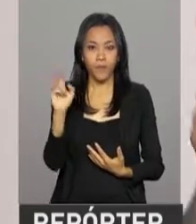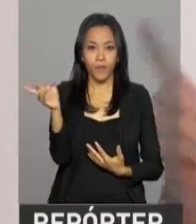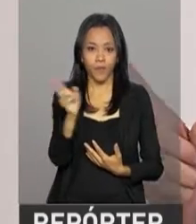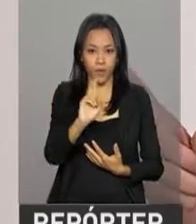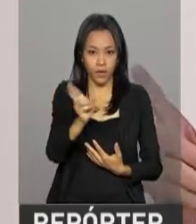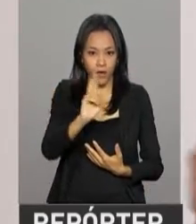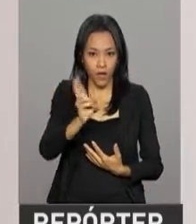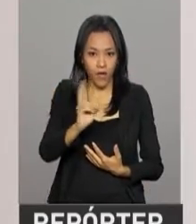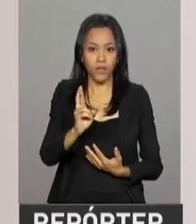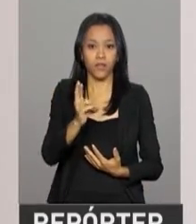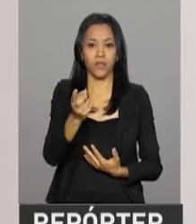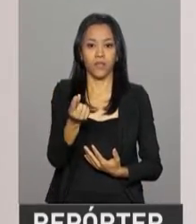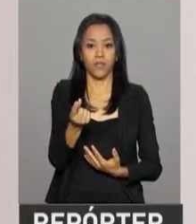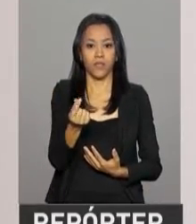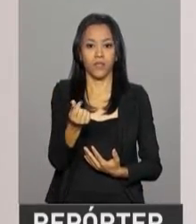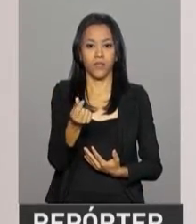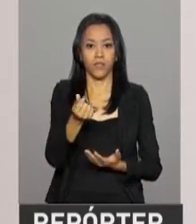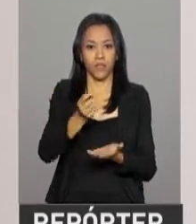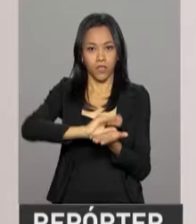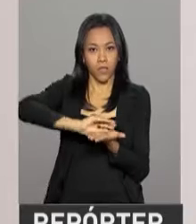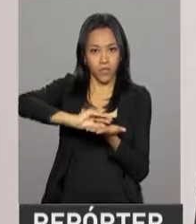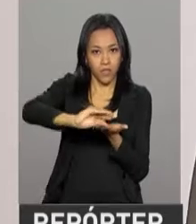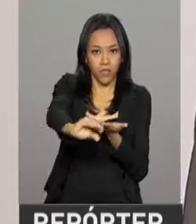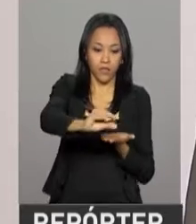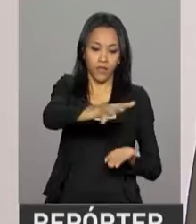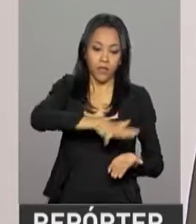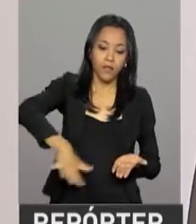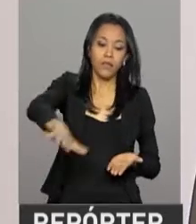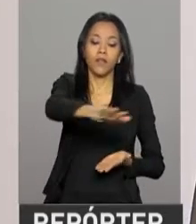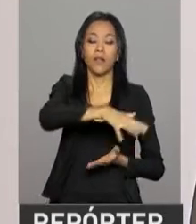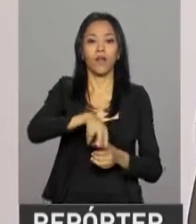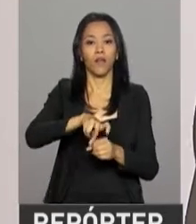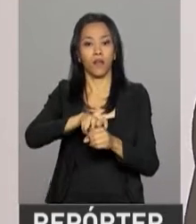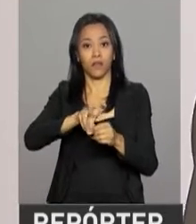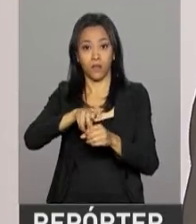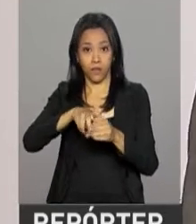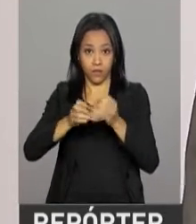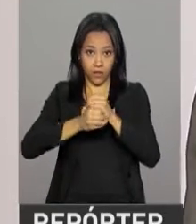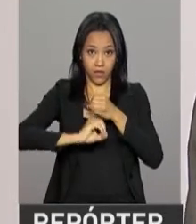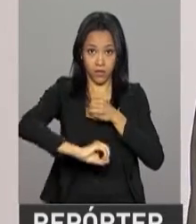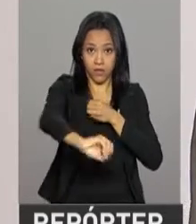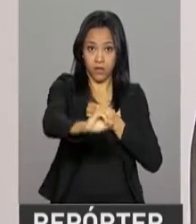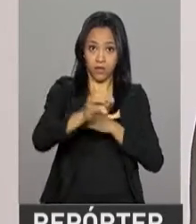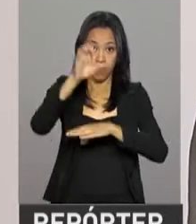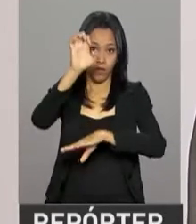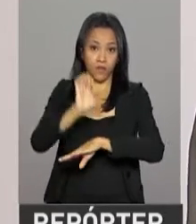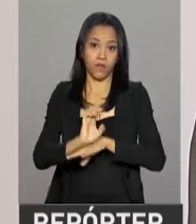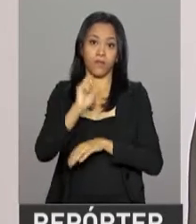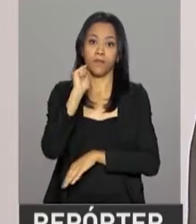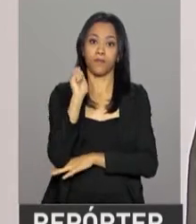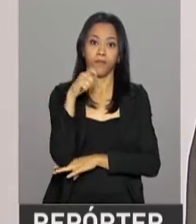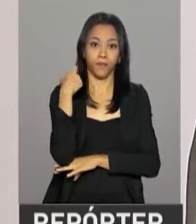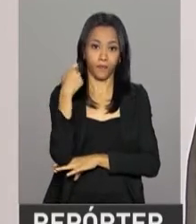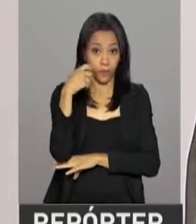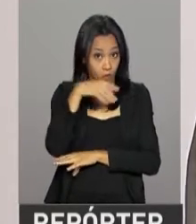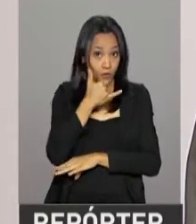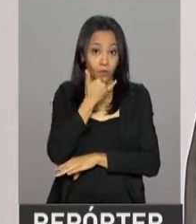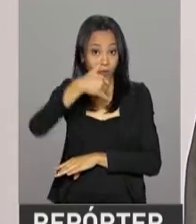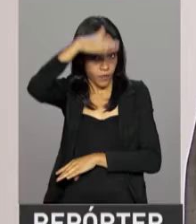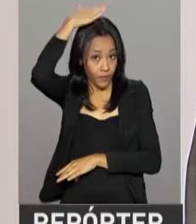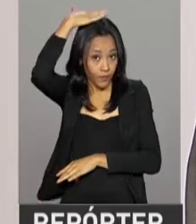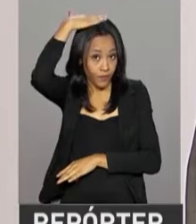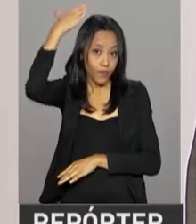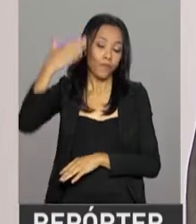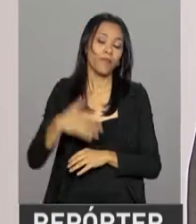milhão que 531 milhões não é para o saneamento do pará é mais do que isso eu tenho notícia de que a